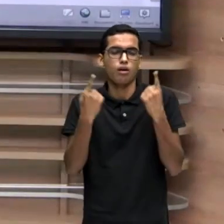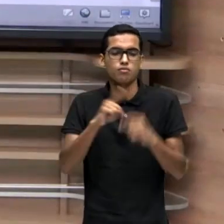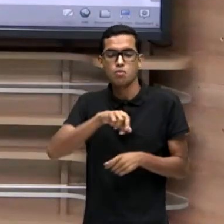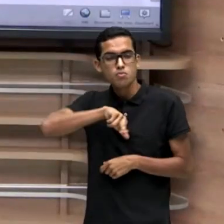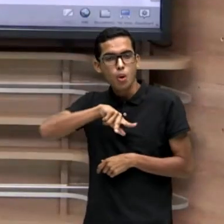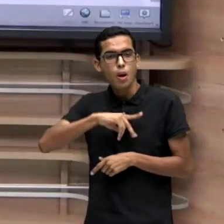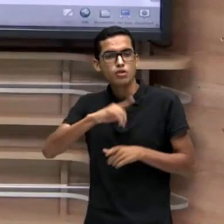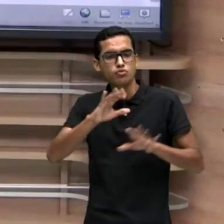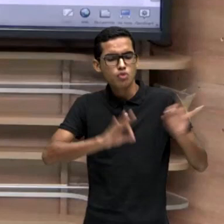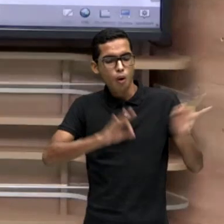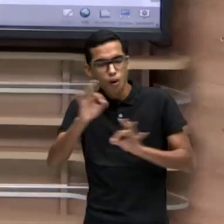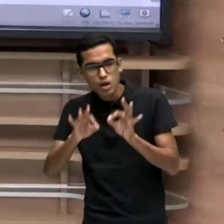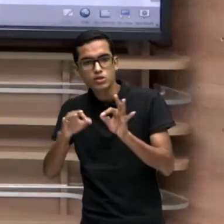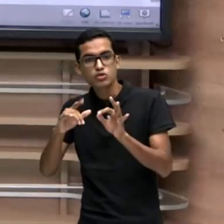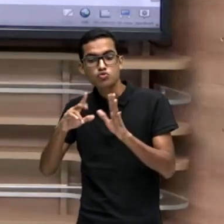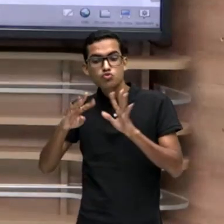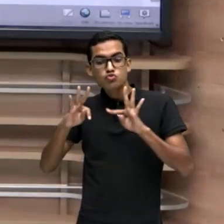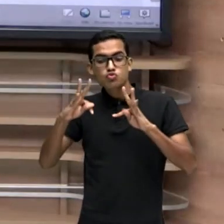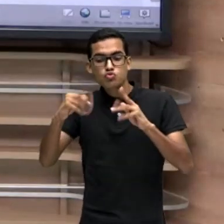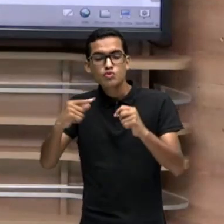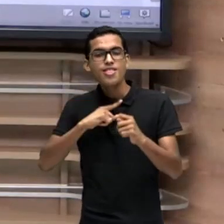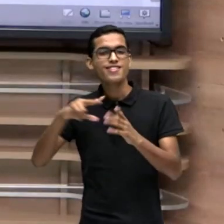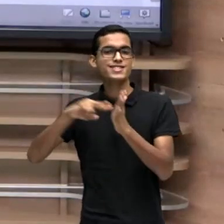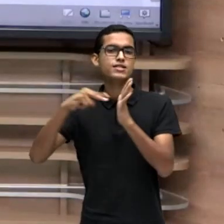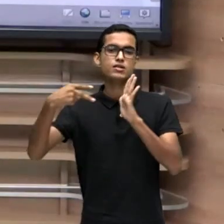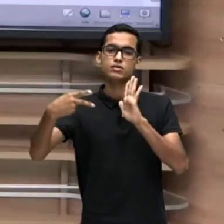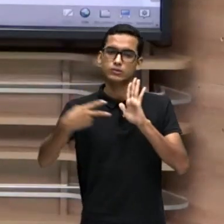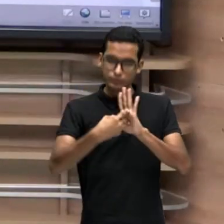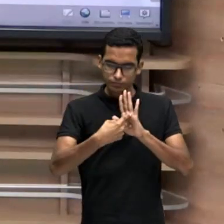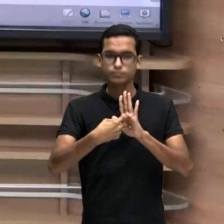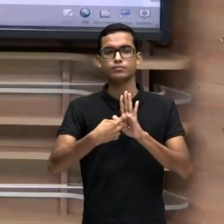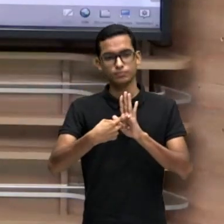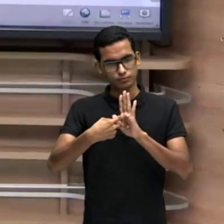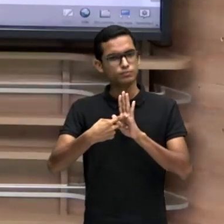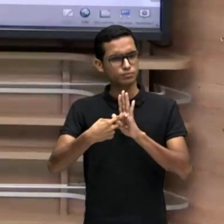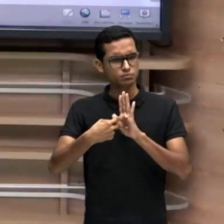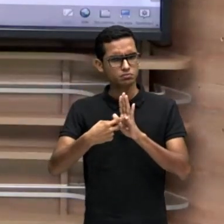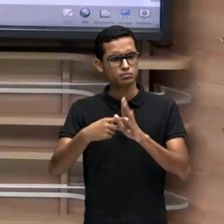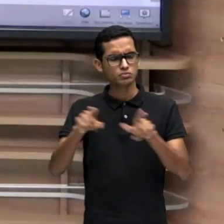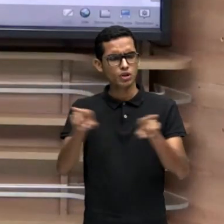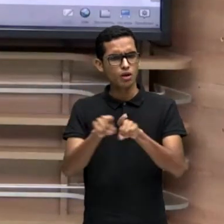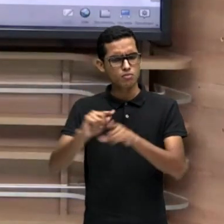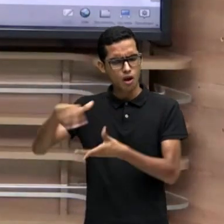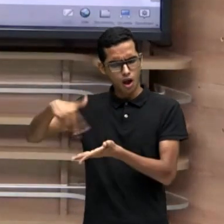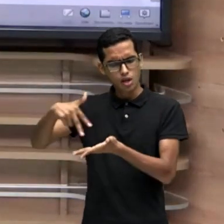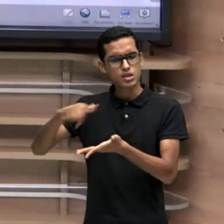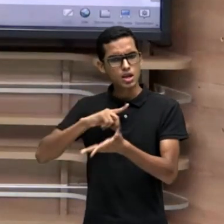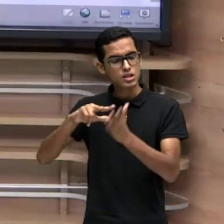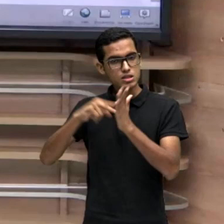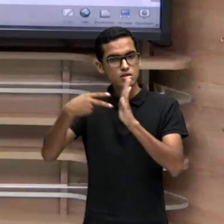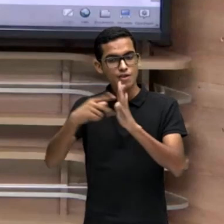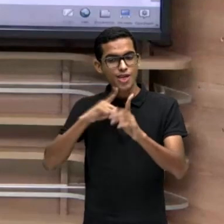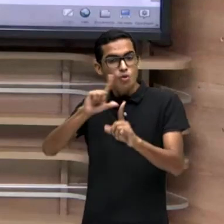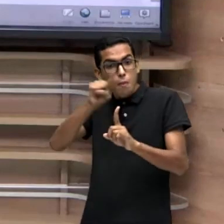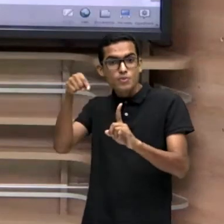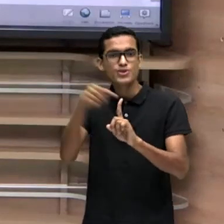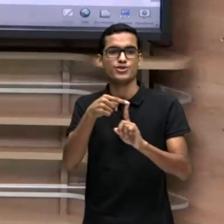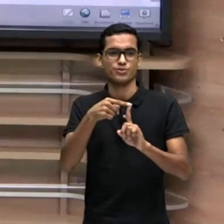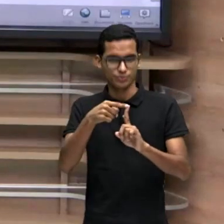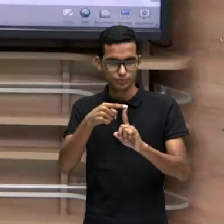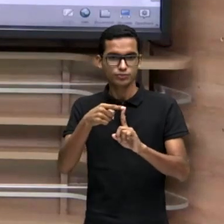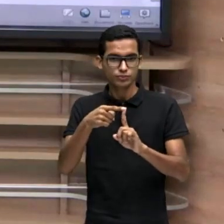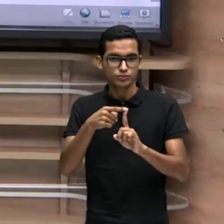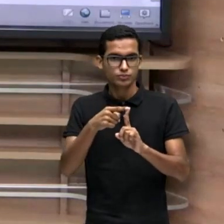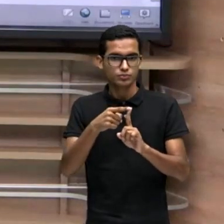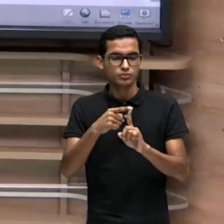cor que é utilizada nessa pintura corporal, ela tem um significado, assim como as danças. Então, nessa dança do Acheru, eles